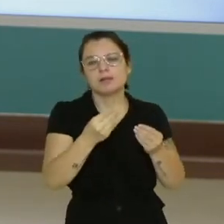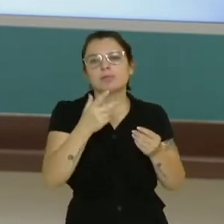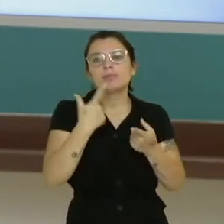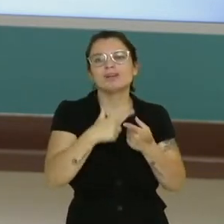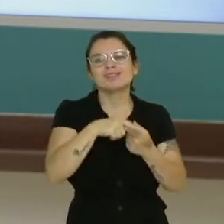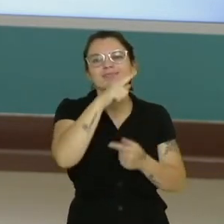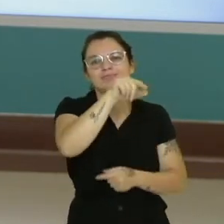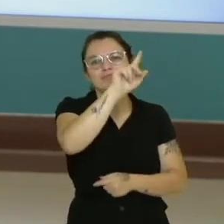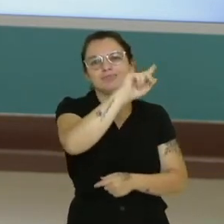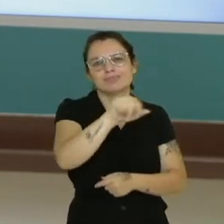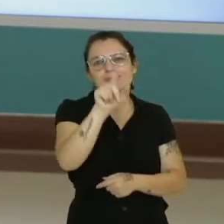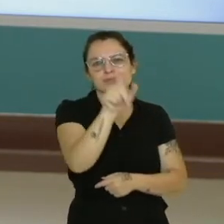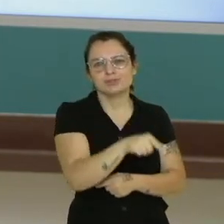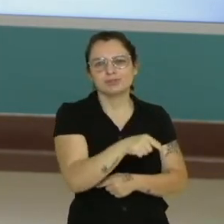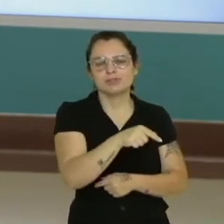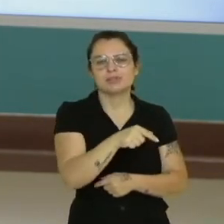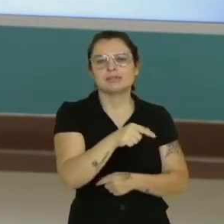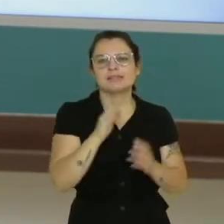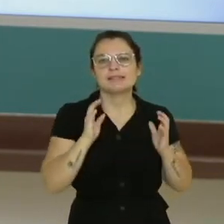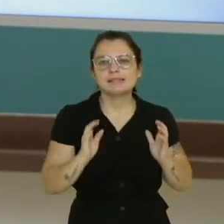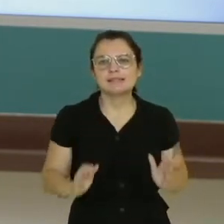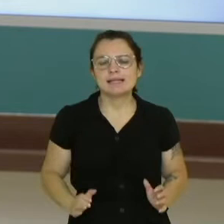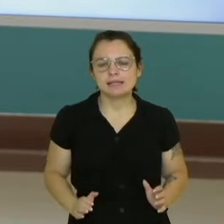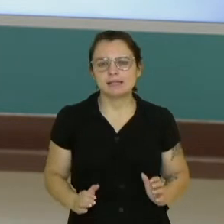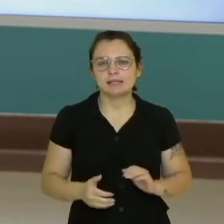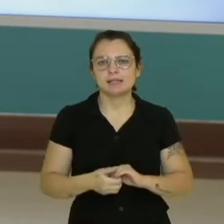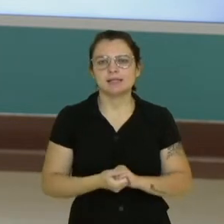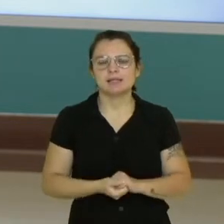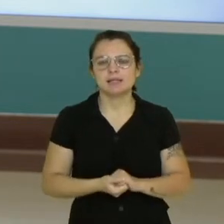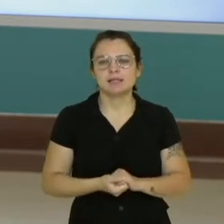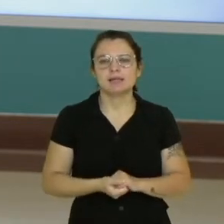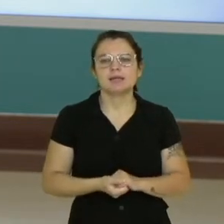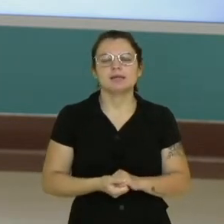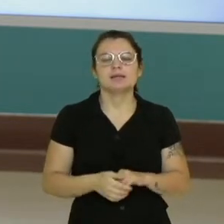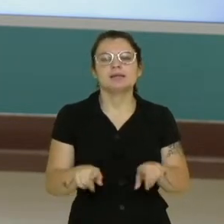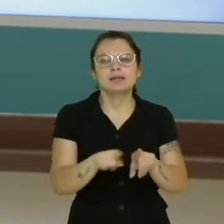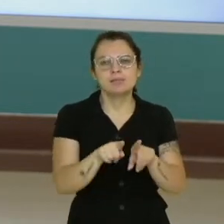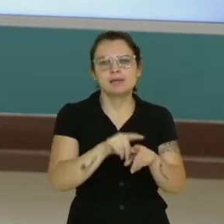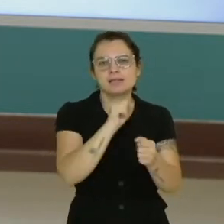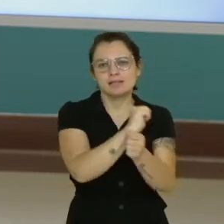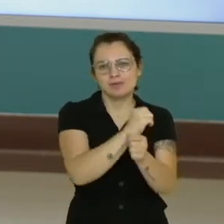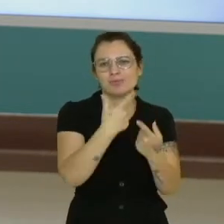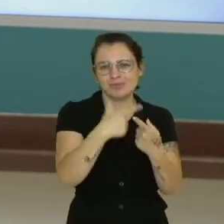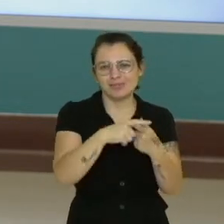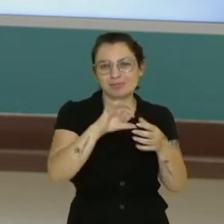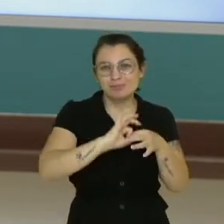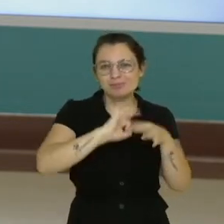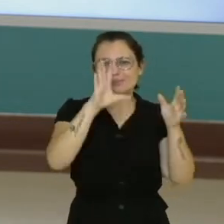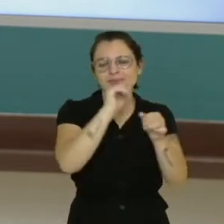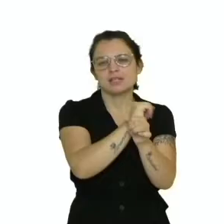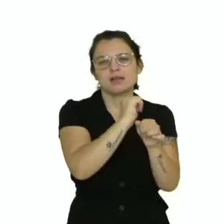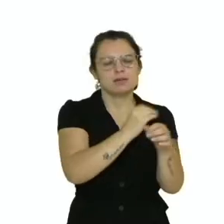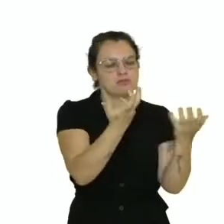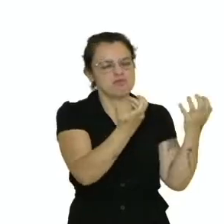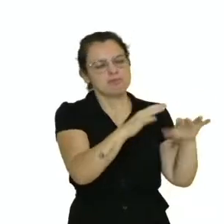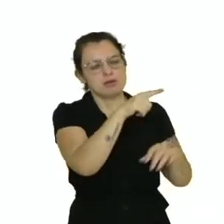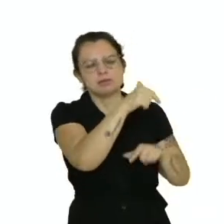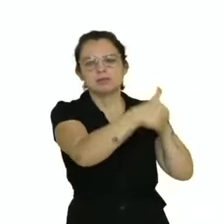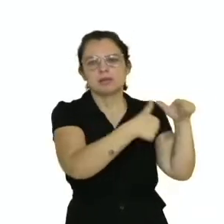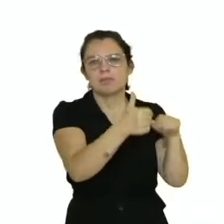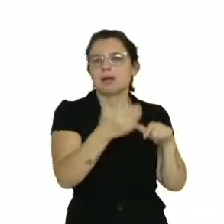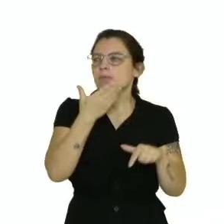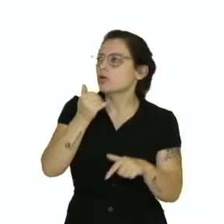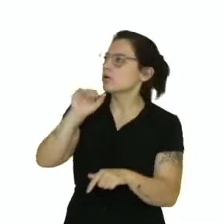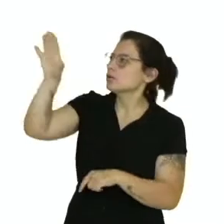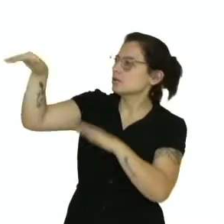direitos, depois da abolição da escravidão. Havia também esse processo de branqueamento da população brasileira. Então, durante a Primeira República,